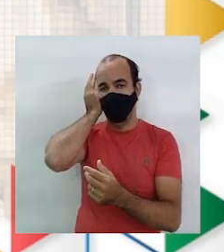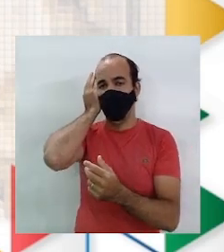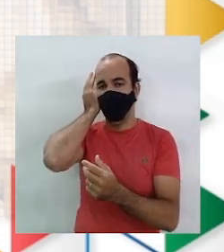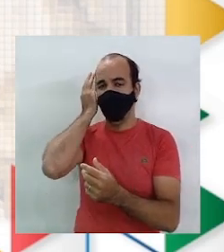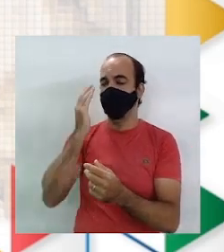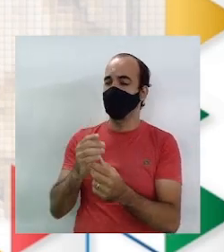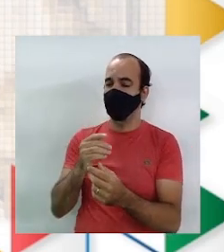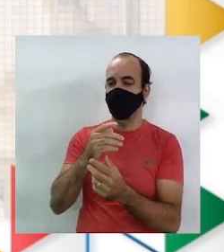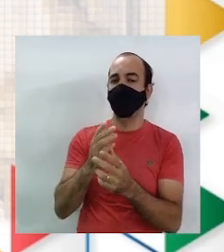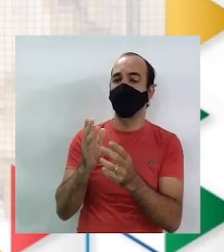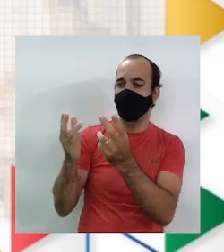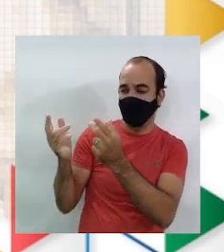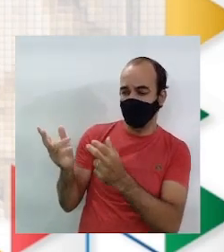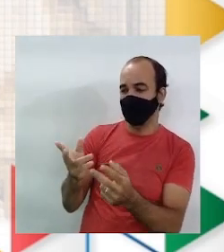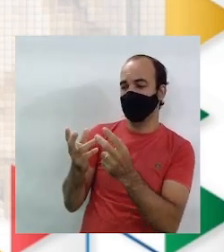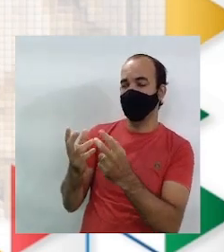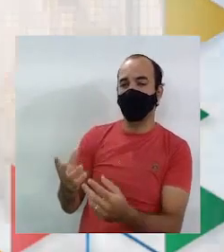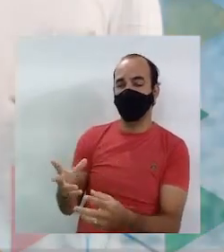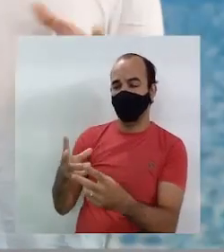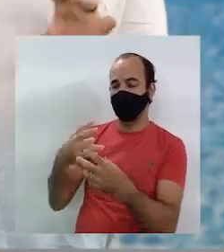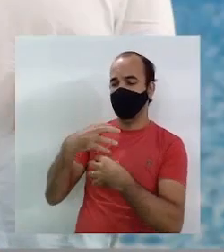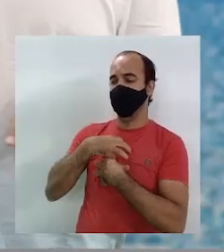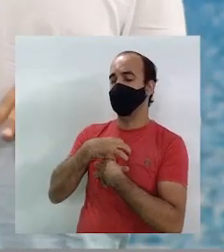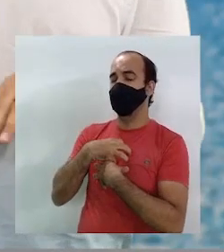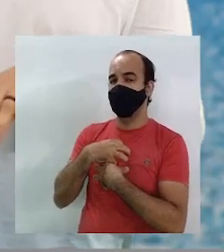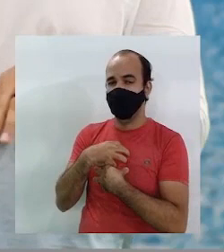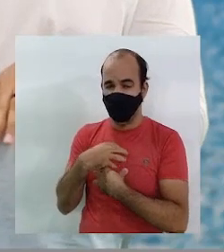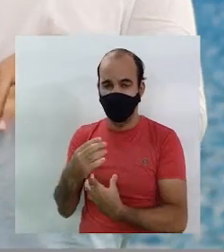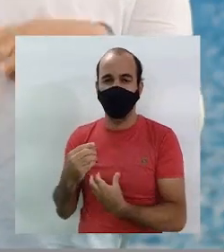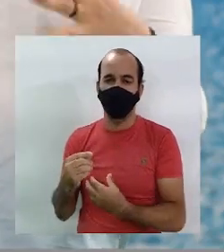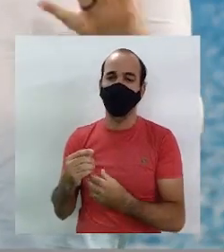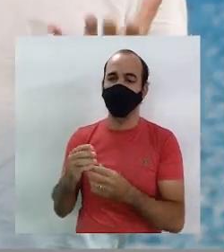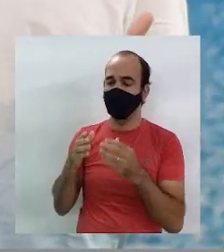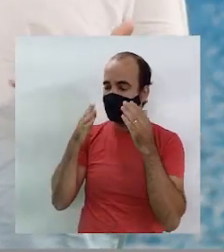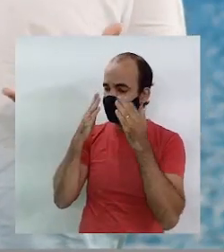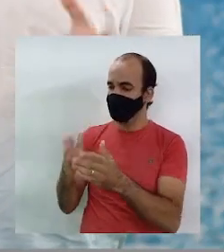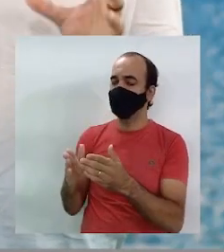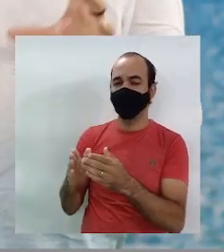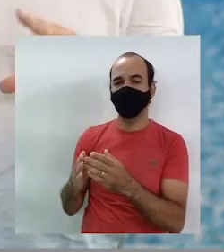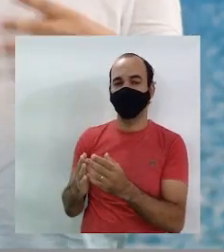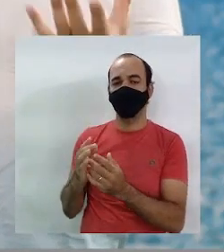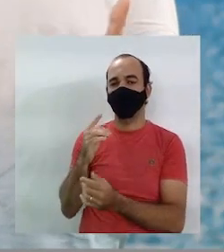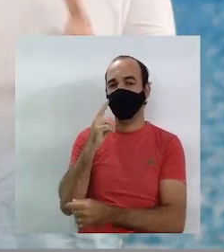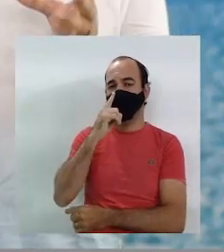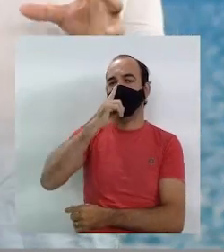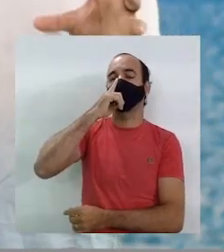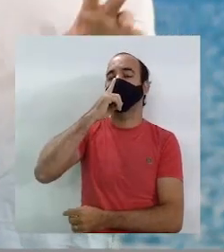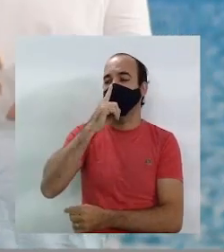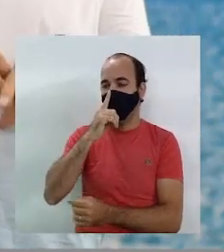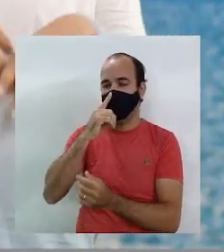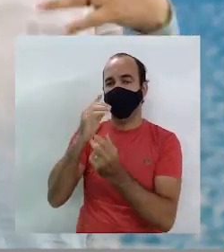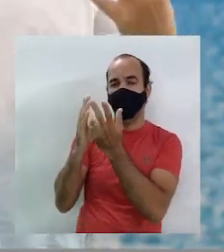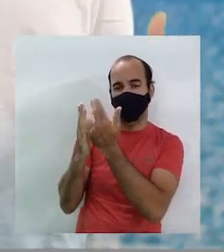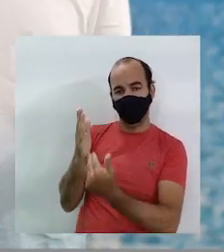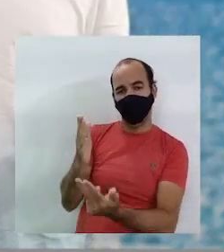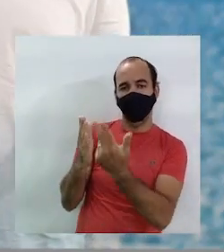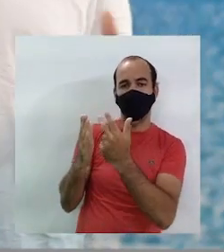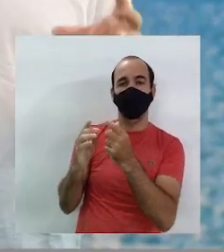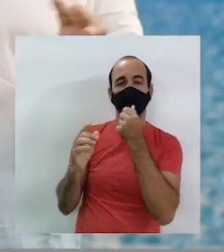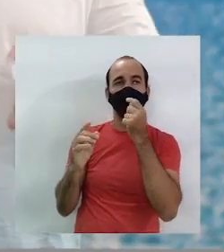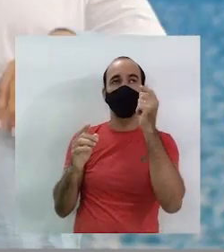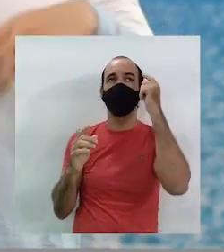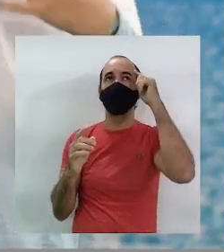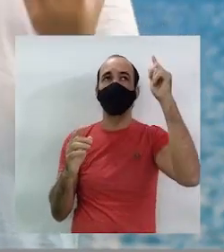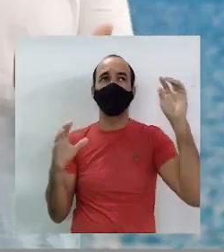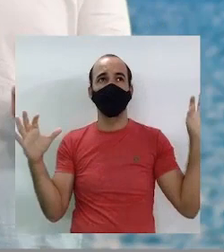meio de expressão, né? Foi bem o que eu falei, que ele não tinha essa visão da cerâmica como uma expressão